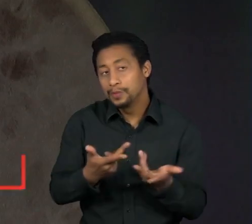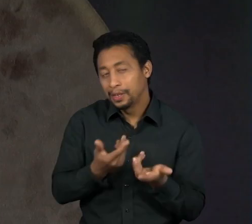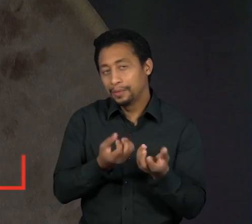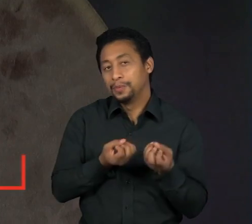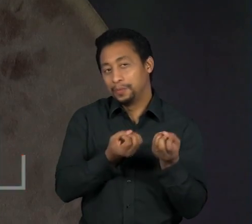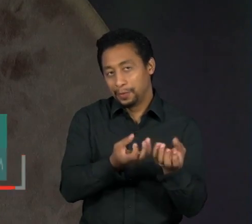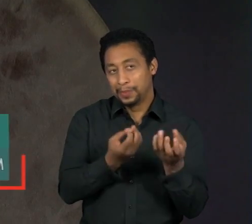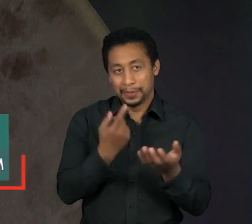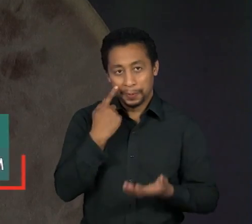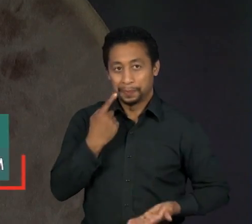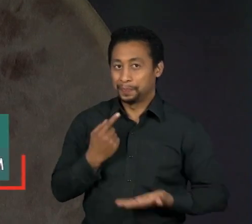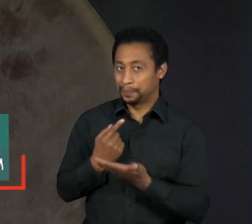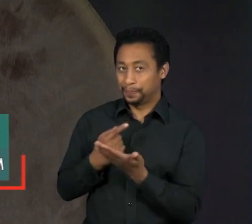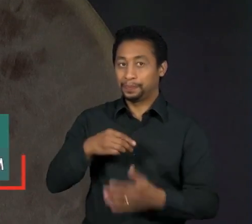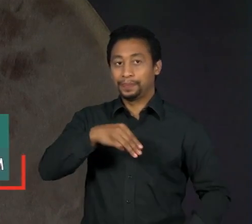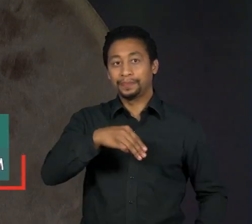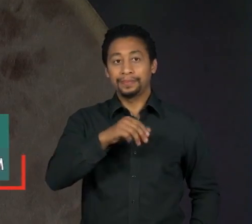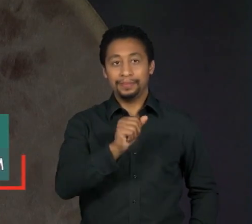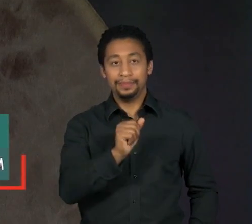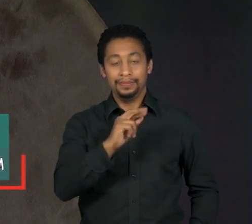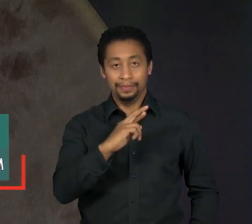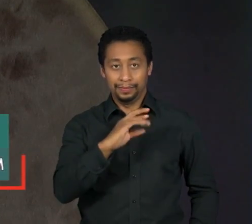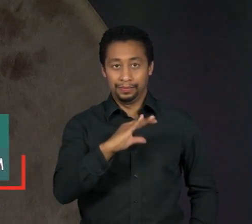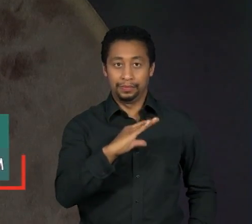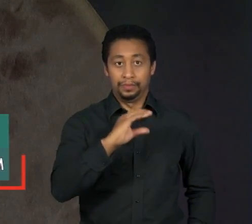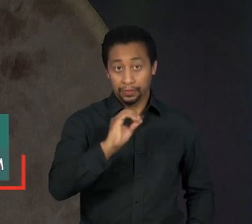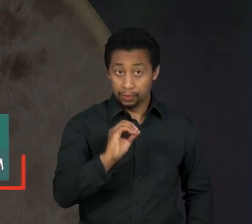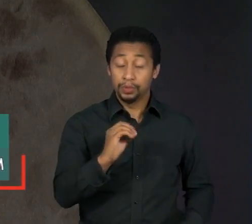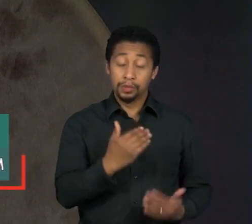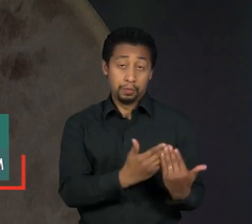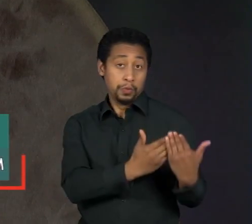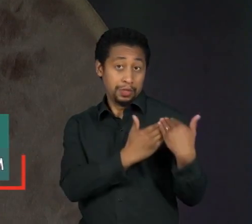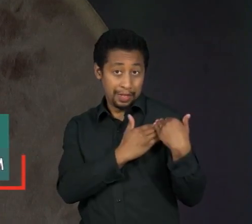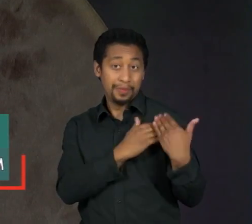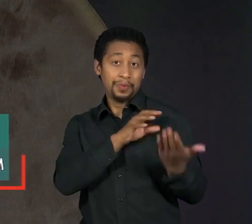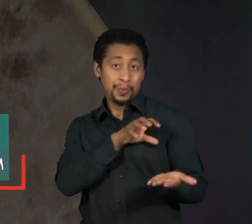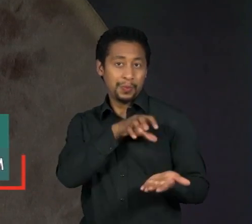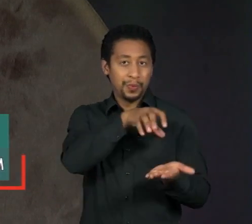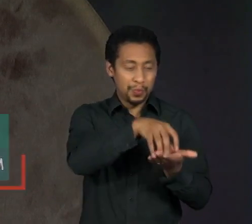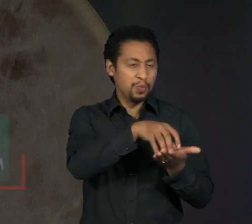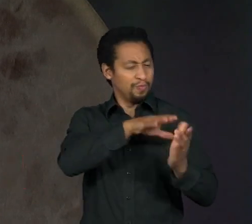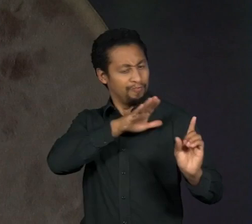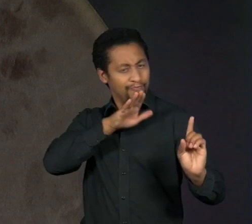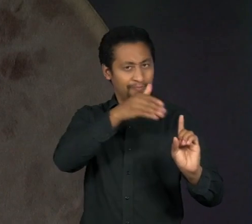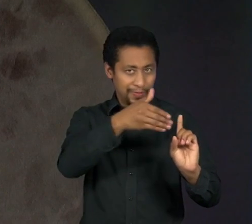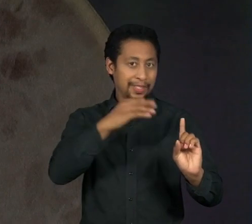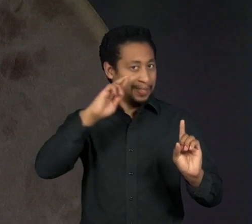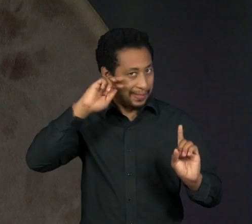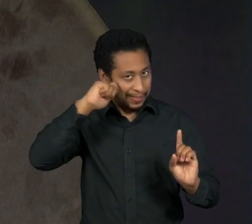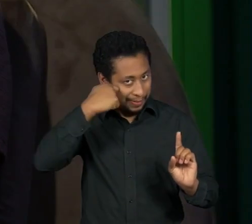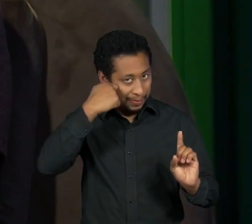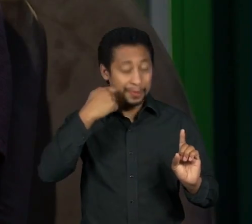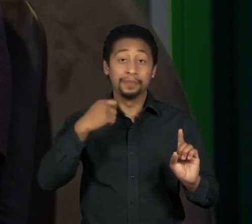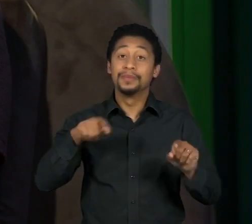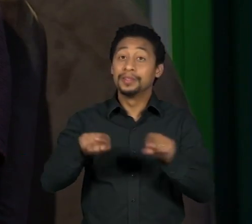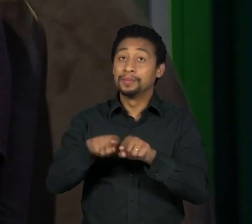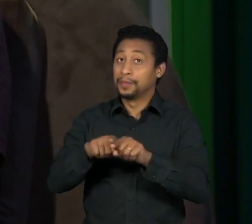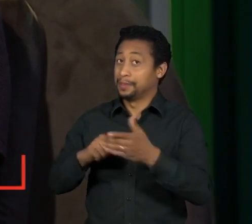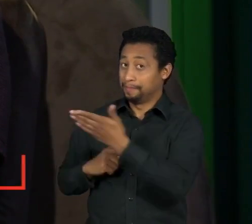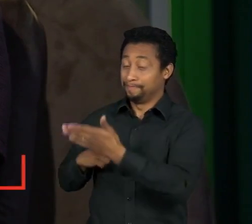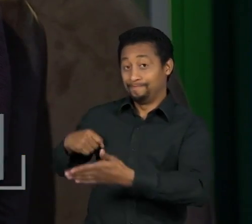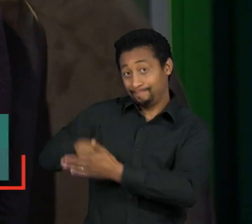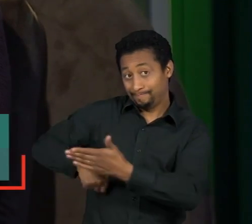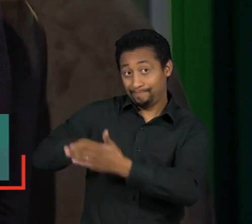Márcio Breck, cientista político e coordenador de projetos no Instituto de Referência Negra Peregum, e o ativista